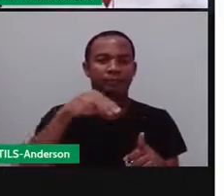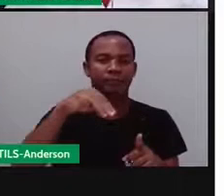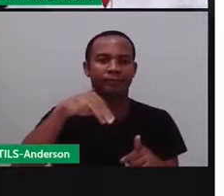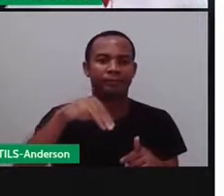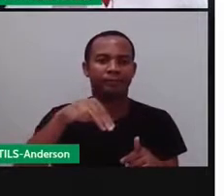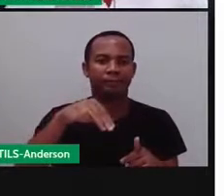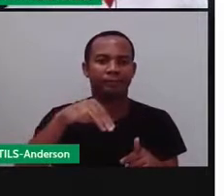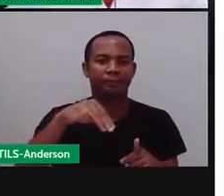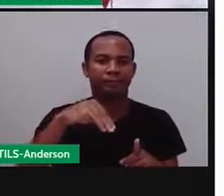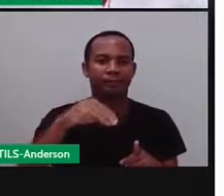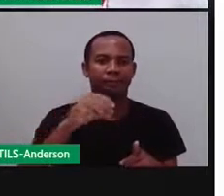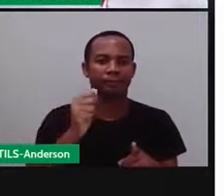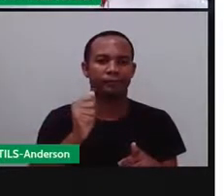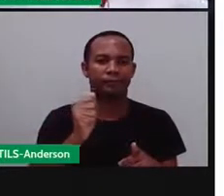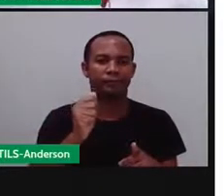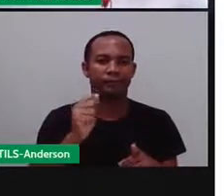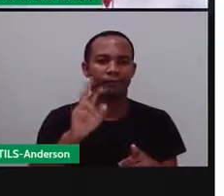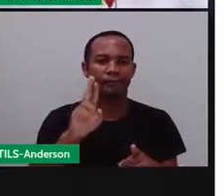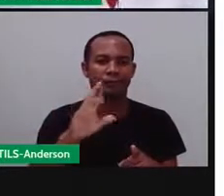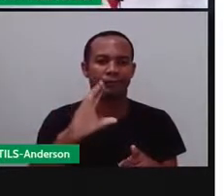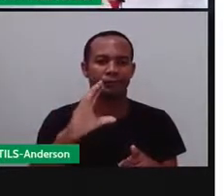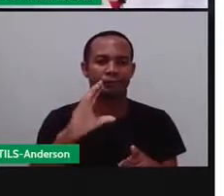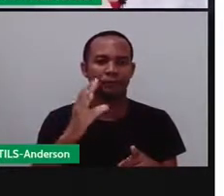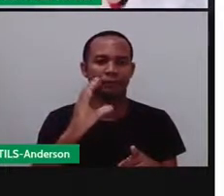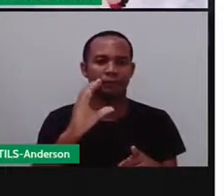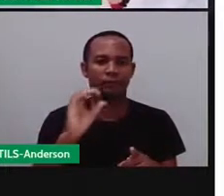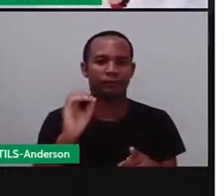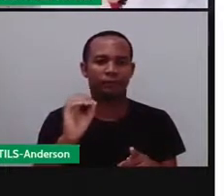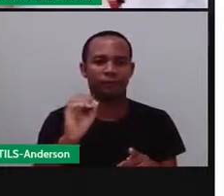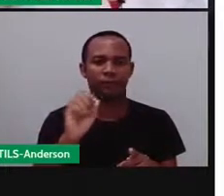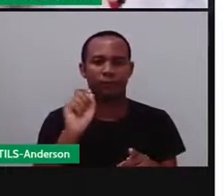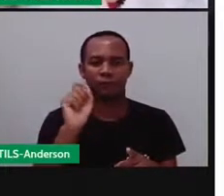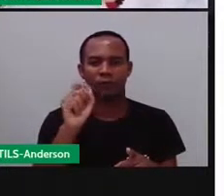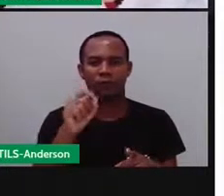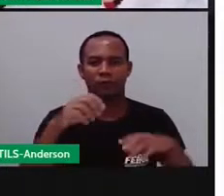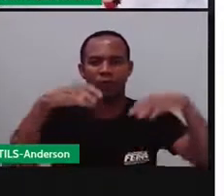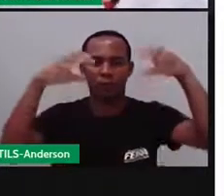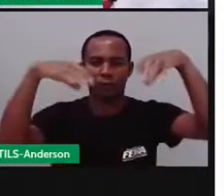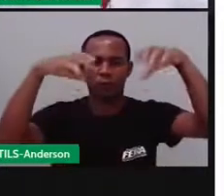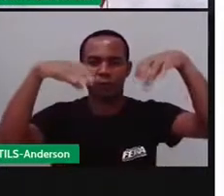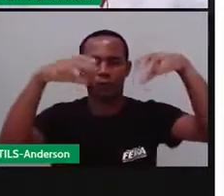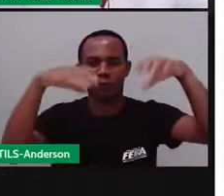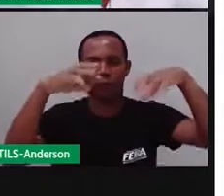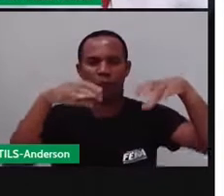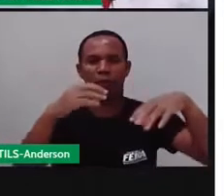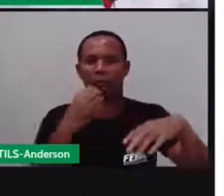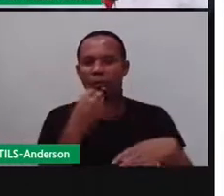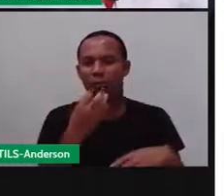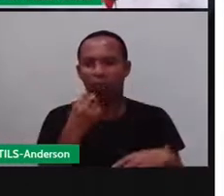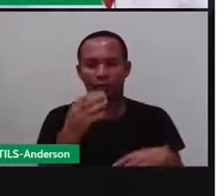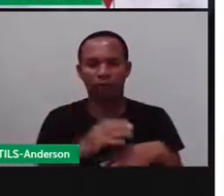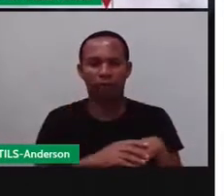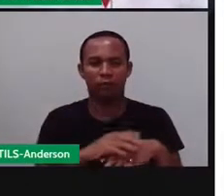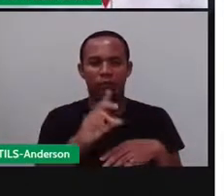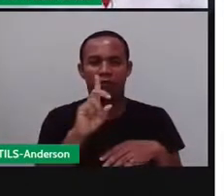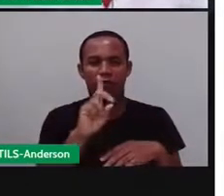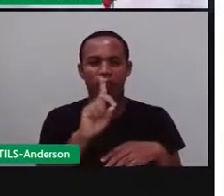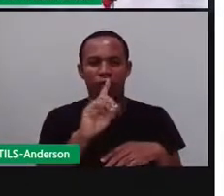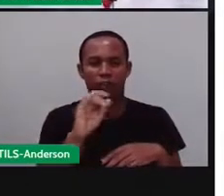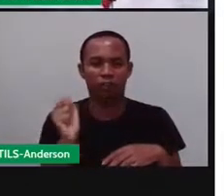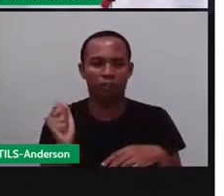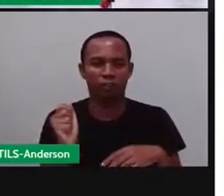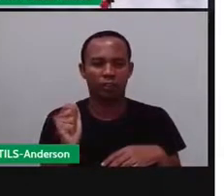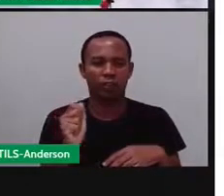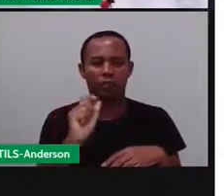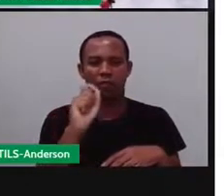do santo, a colheita é garantida. Então, quem nunca viu, né, uma reportagem na TV, ah, hoje é dia de São José e os agricultores